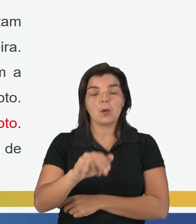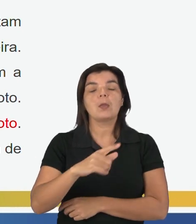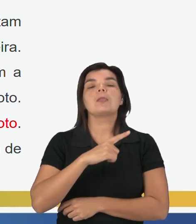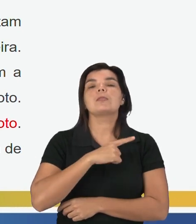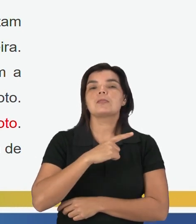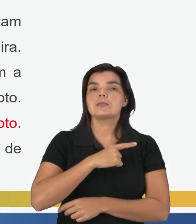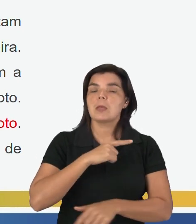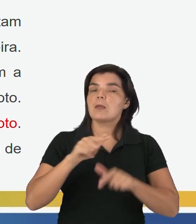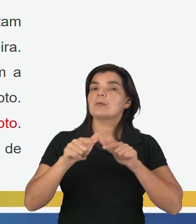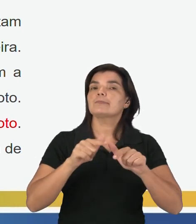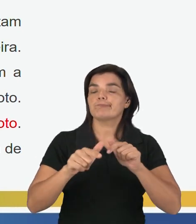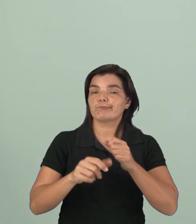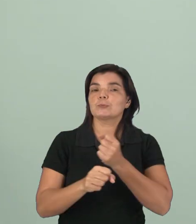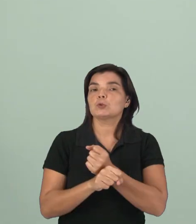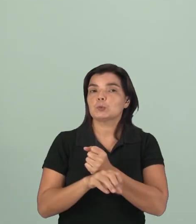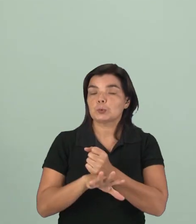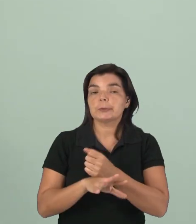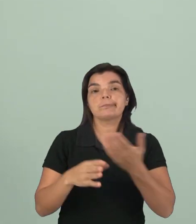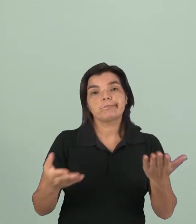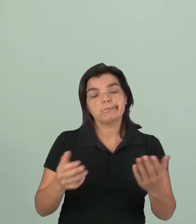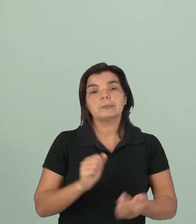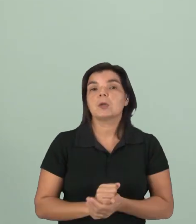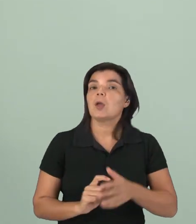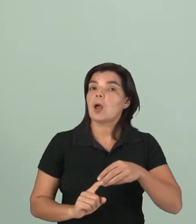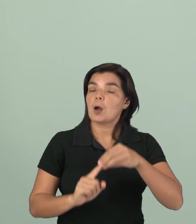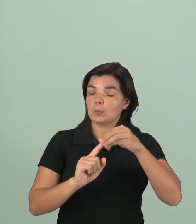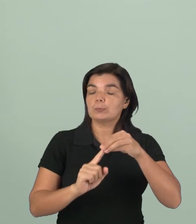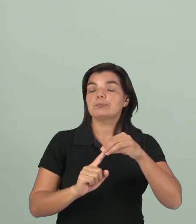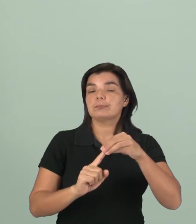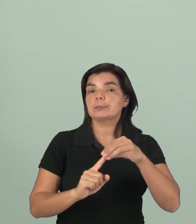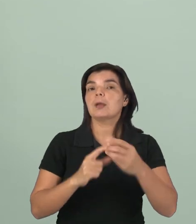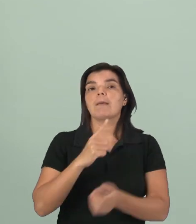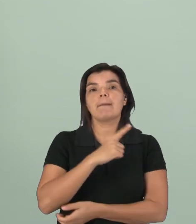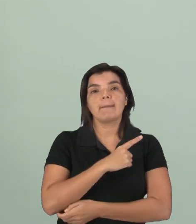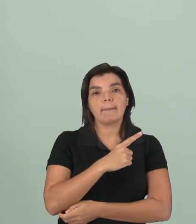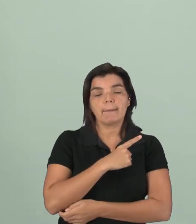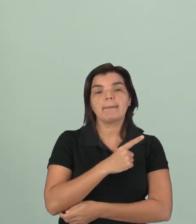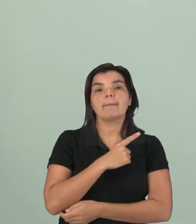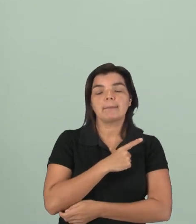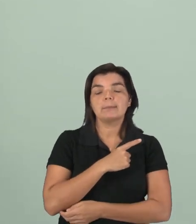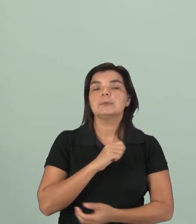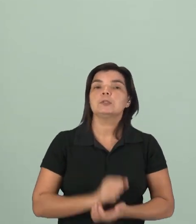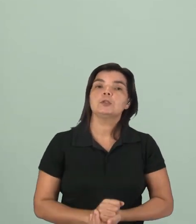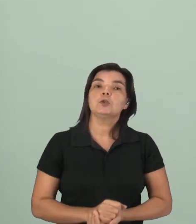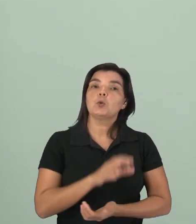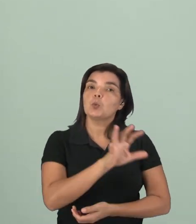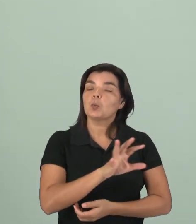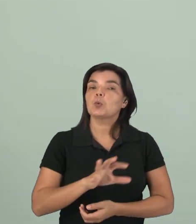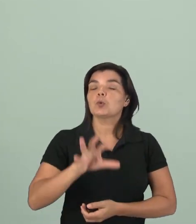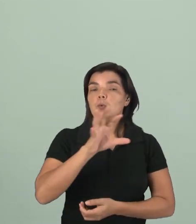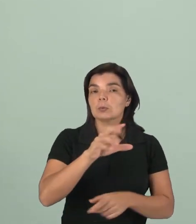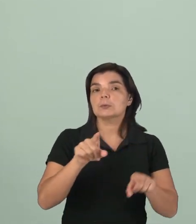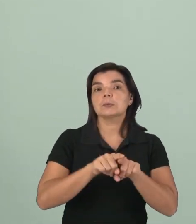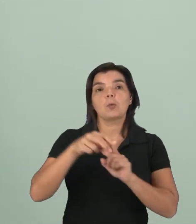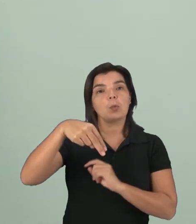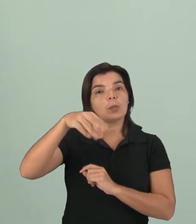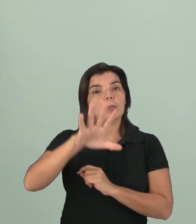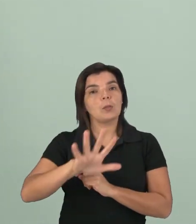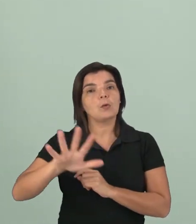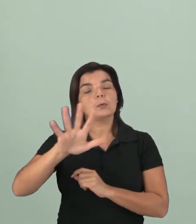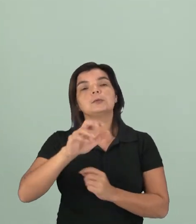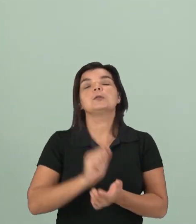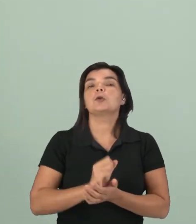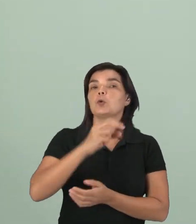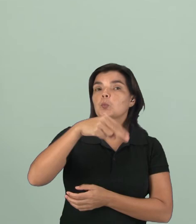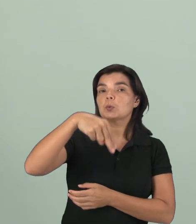possui serviço de coleta de esgoto. Então era a única alternativa que tinha a ver com uma região, tanto a região Nordeste como a região